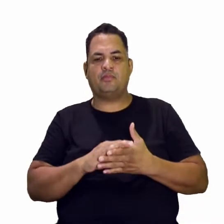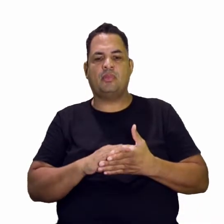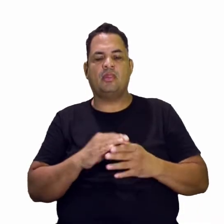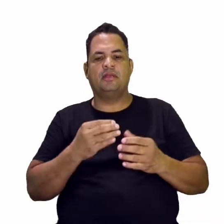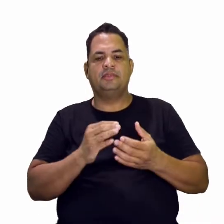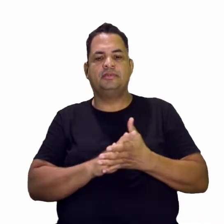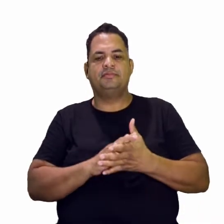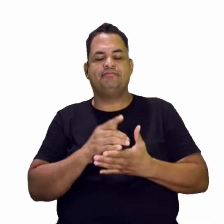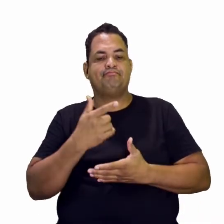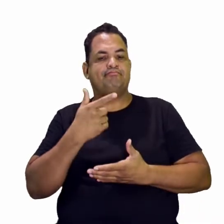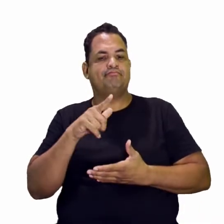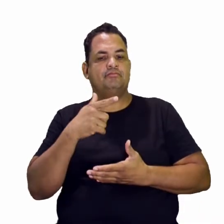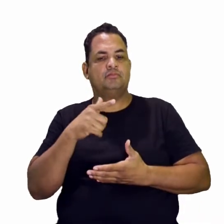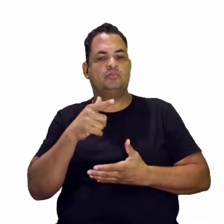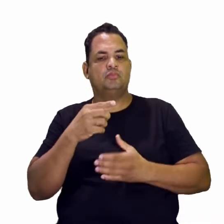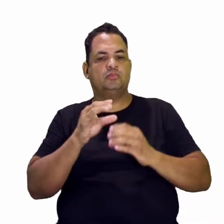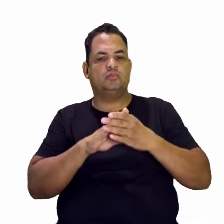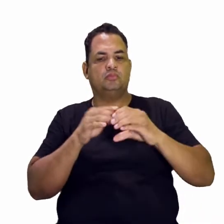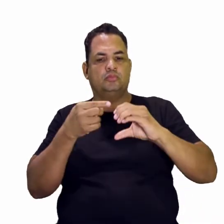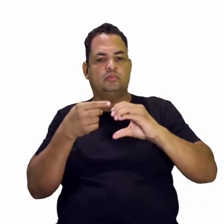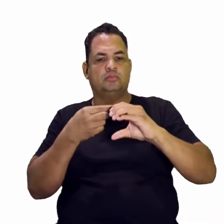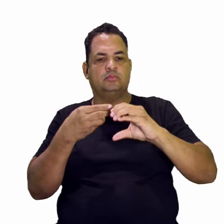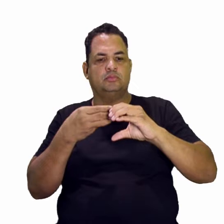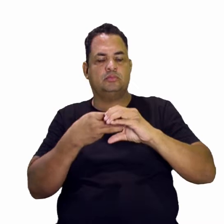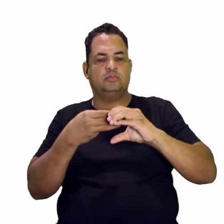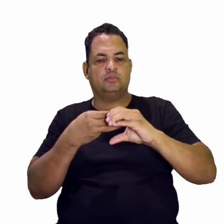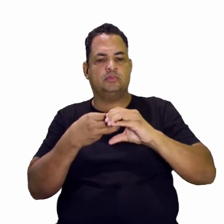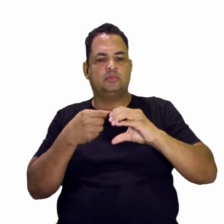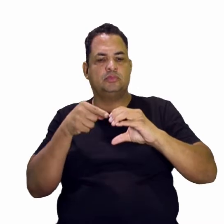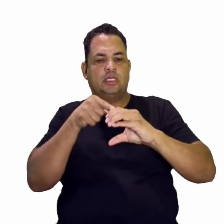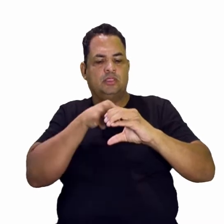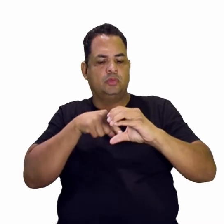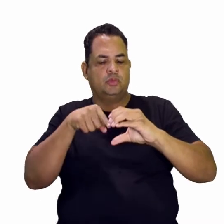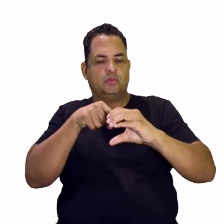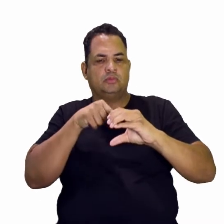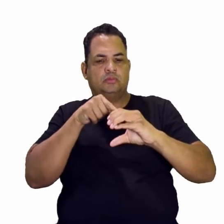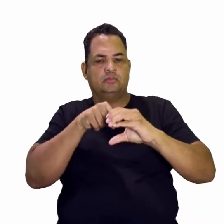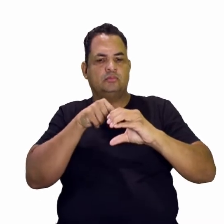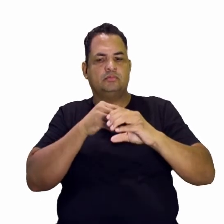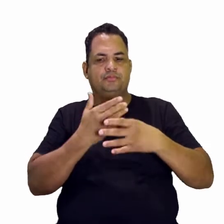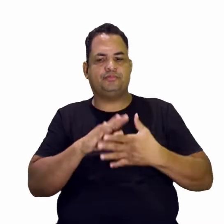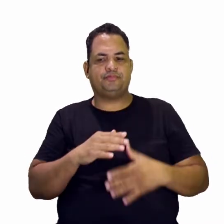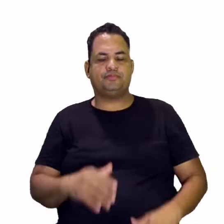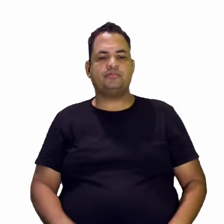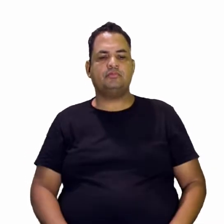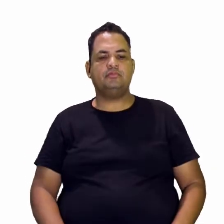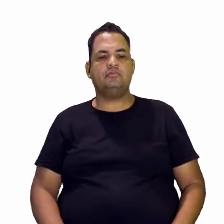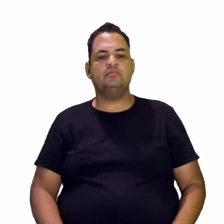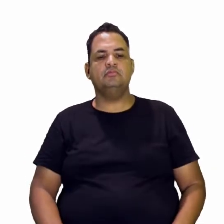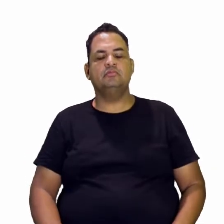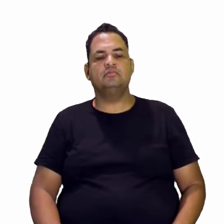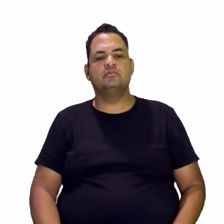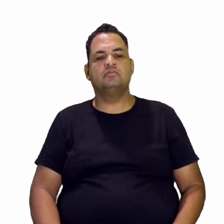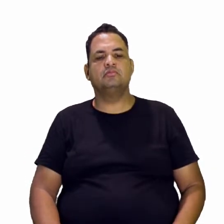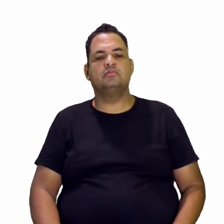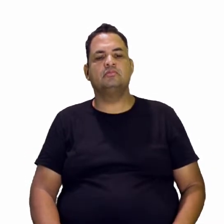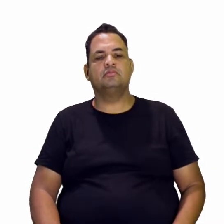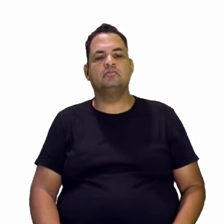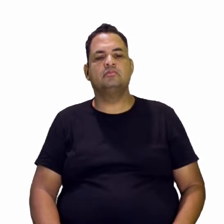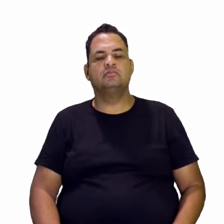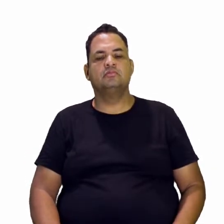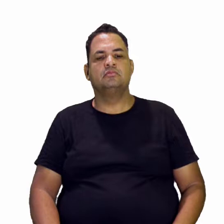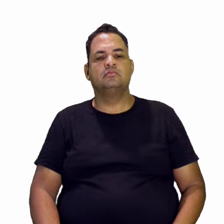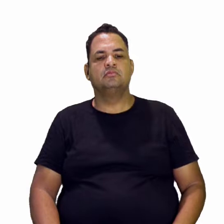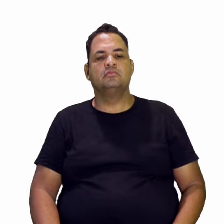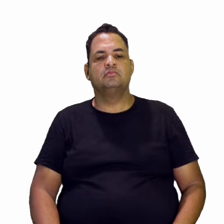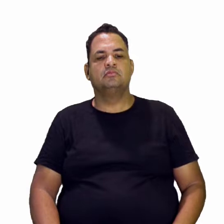célula desprovida de separação. Deixa eu colocar aqui. Ó, prof não é muito boa de